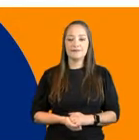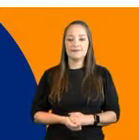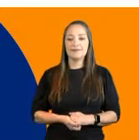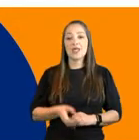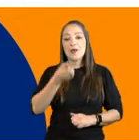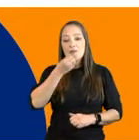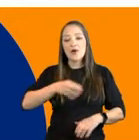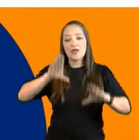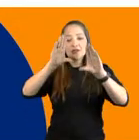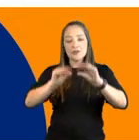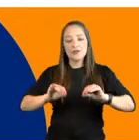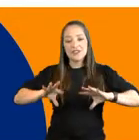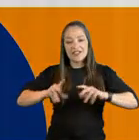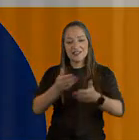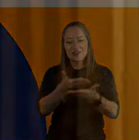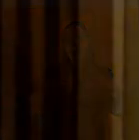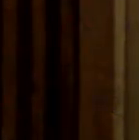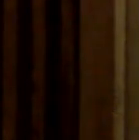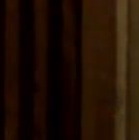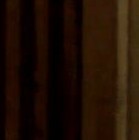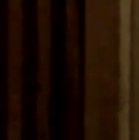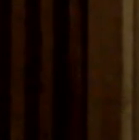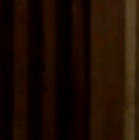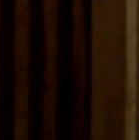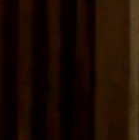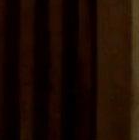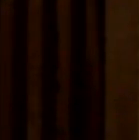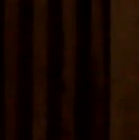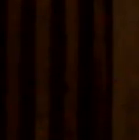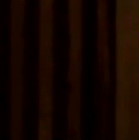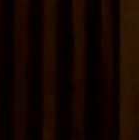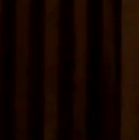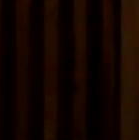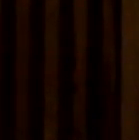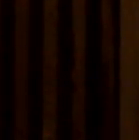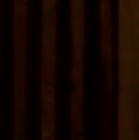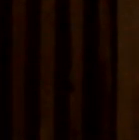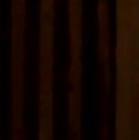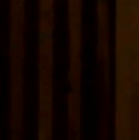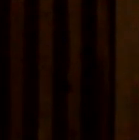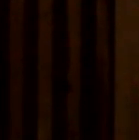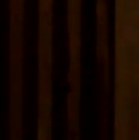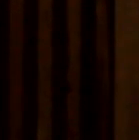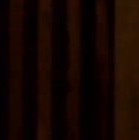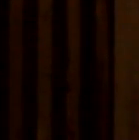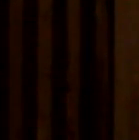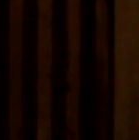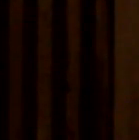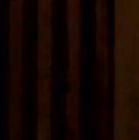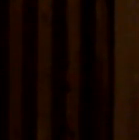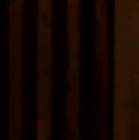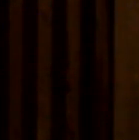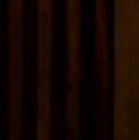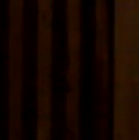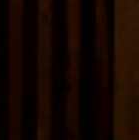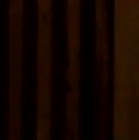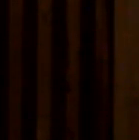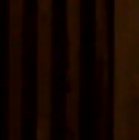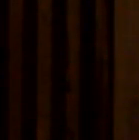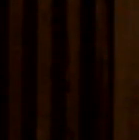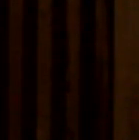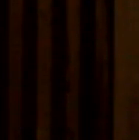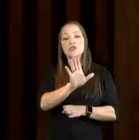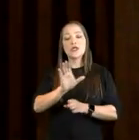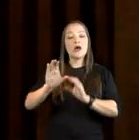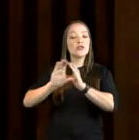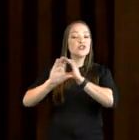Boa noite a todos. Sejam bem-vindos ao programa CREA São Paulo Capacita, uma iniciativa do Conselho Regional de Engenharia e